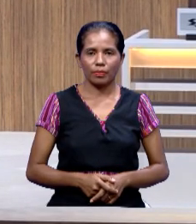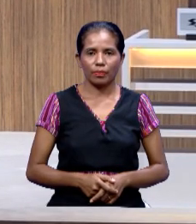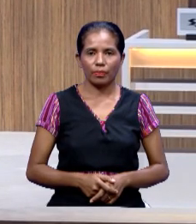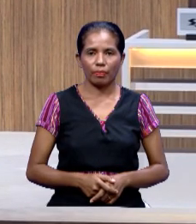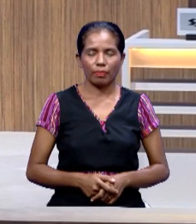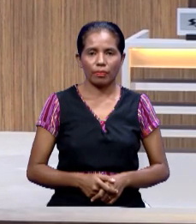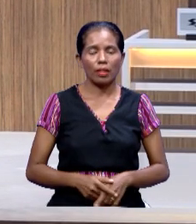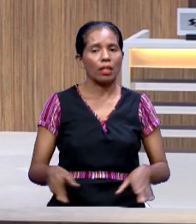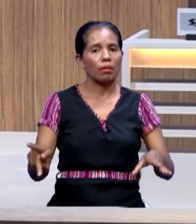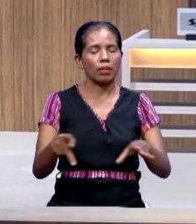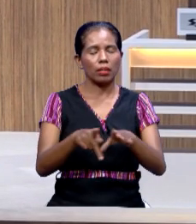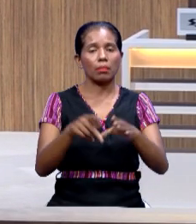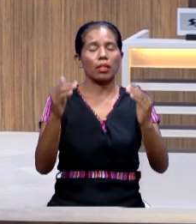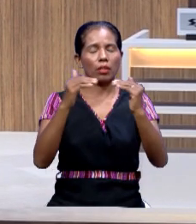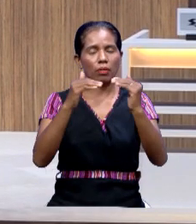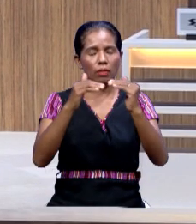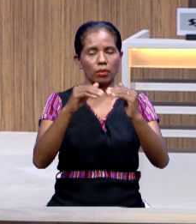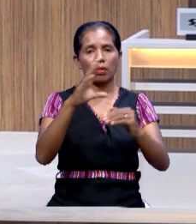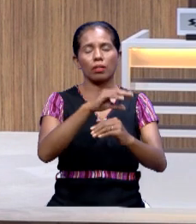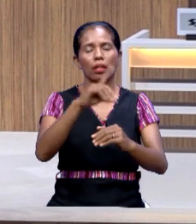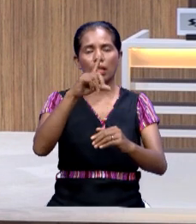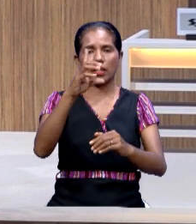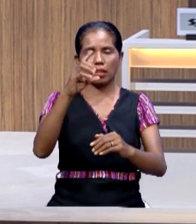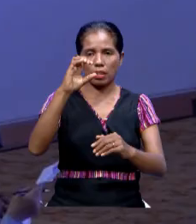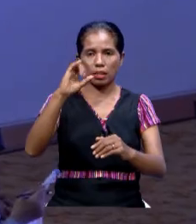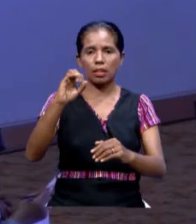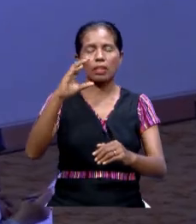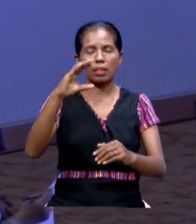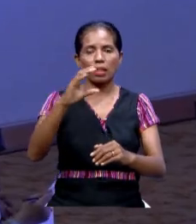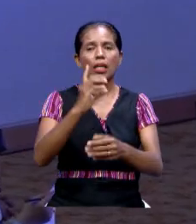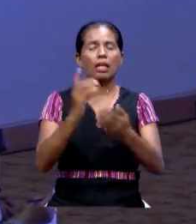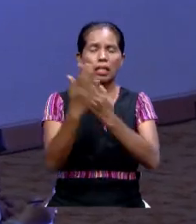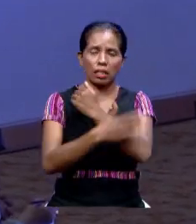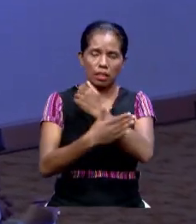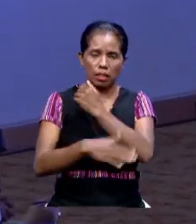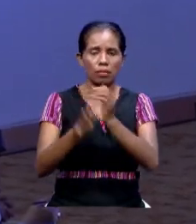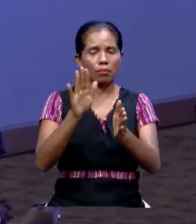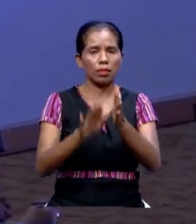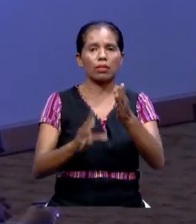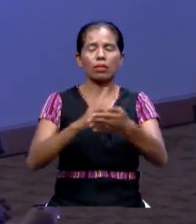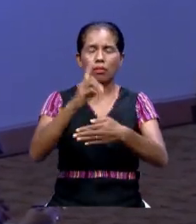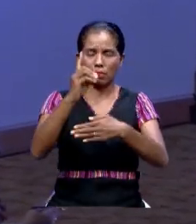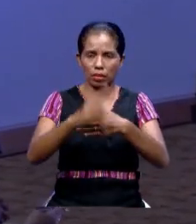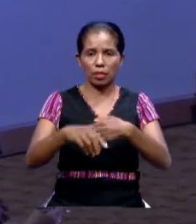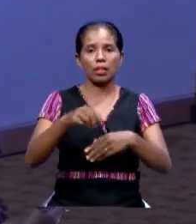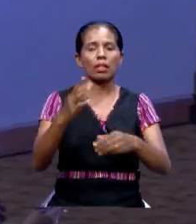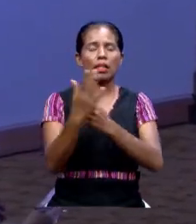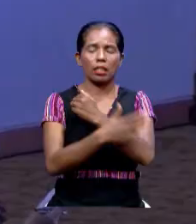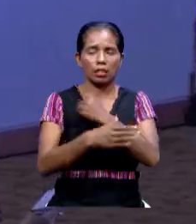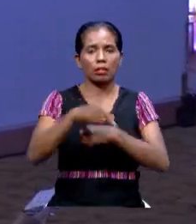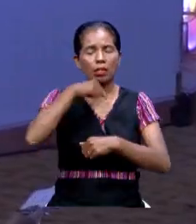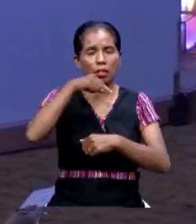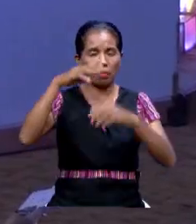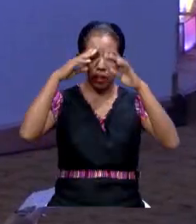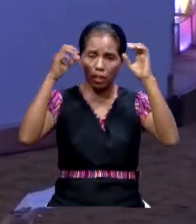Durante partisipasi meira no konferensi LDC 5 ba nasau menos desenvolvido iha Doha, Qatar, Presidente Republik José Ramos Horta